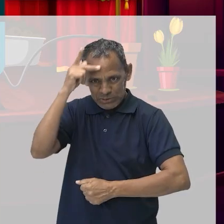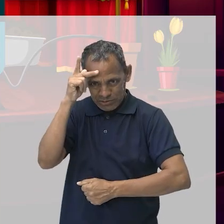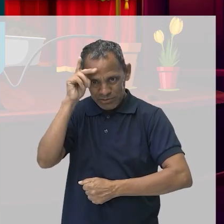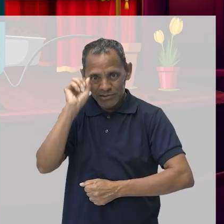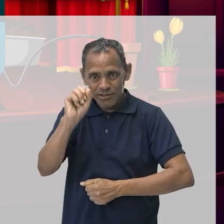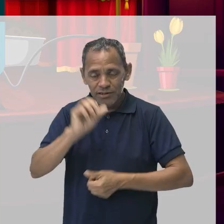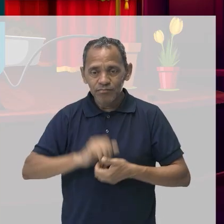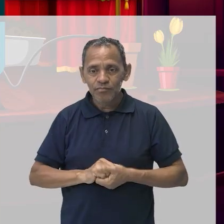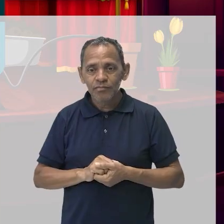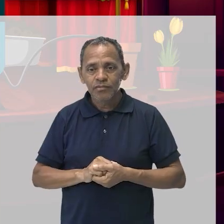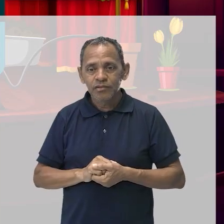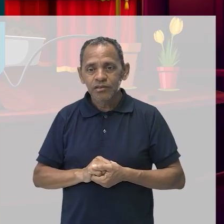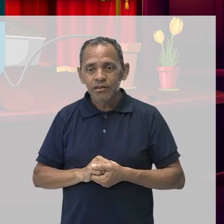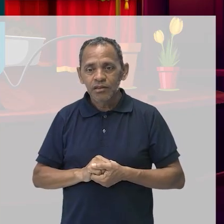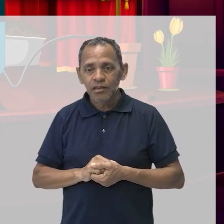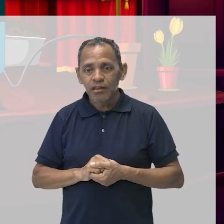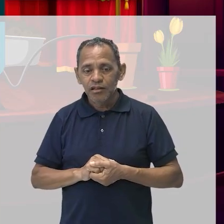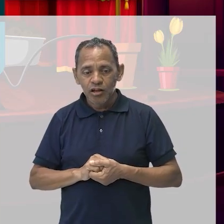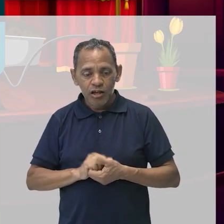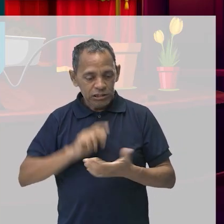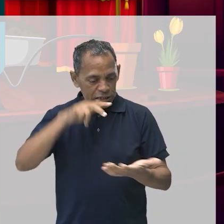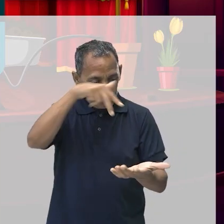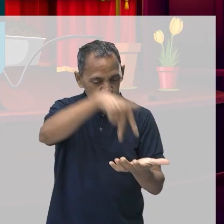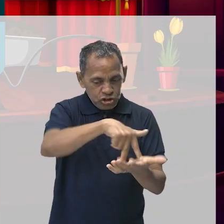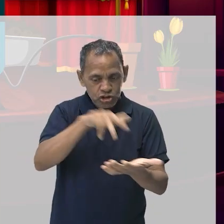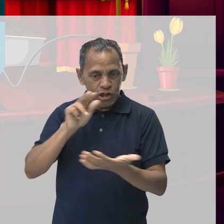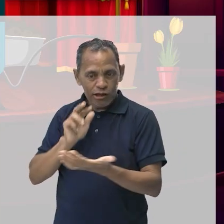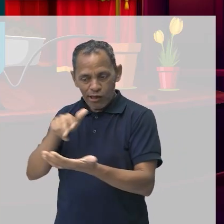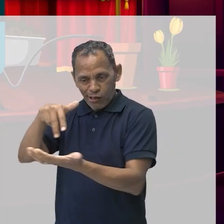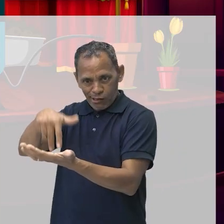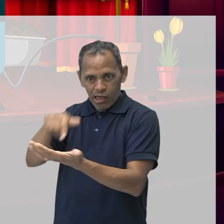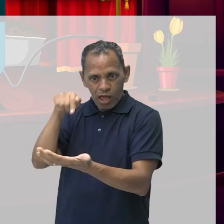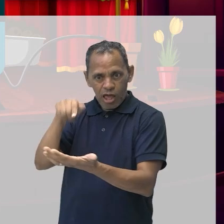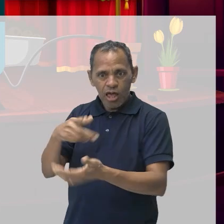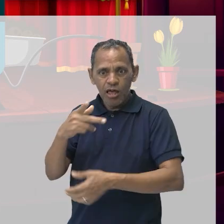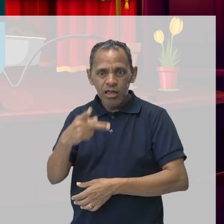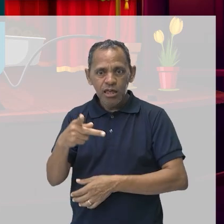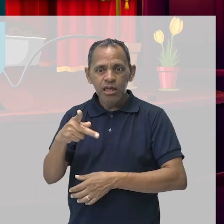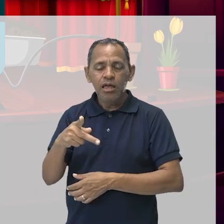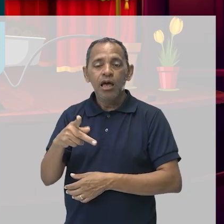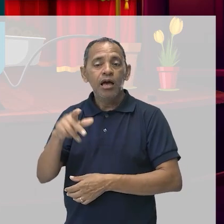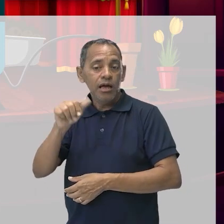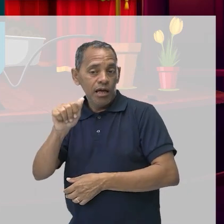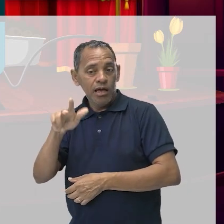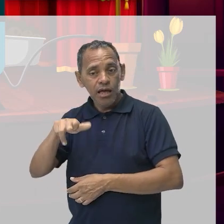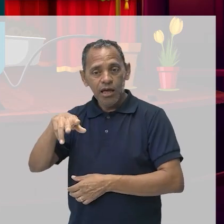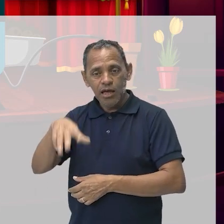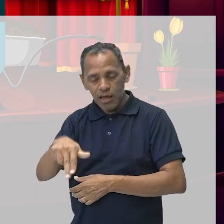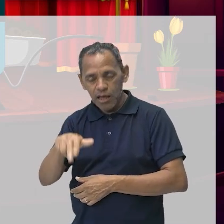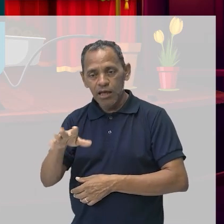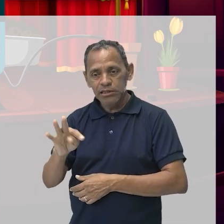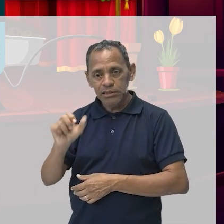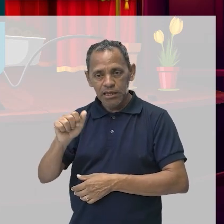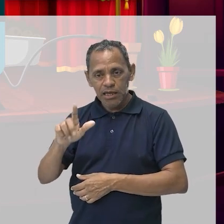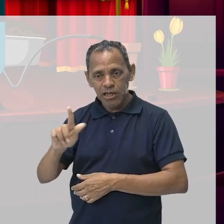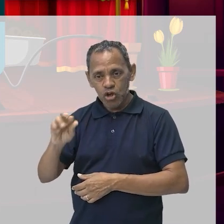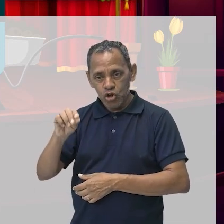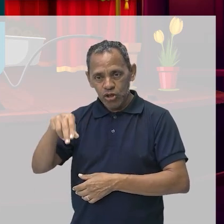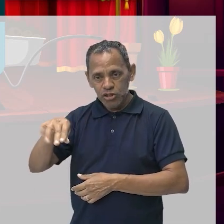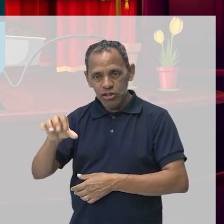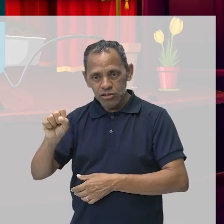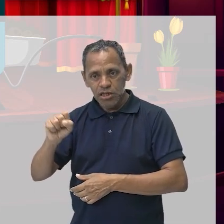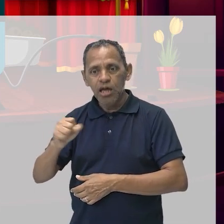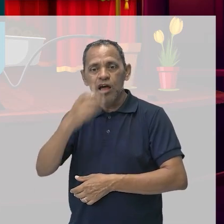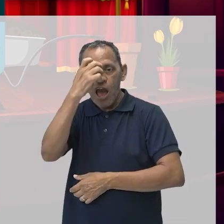tanto que a plateia, o público ficou, eita, o espectador, eu estou com raiva daquele artista, daquele